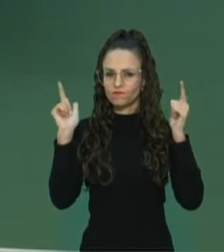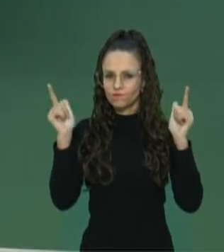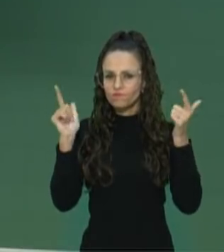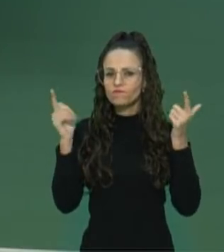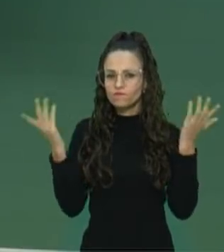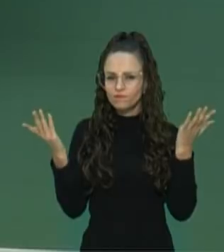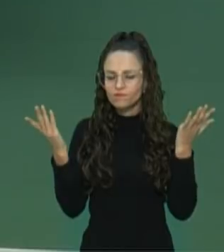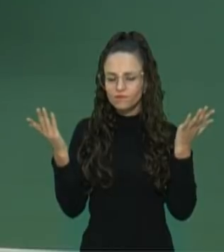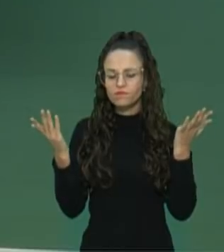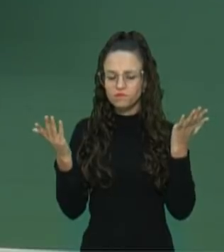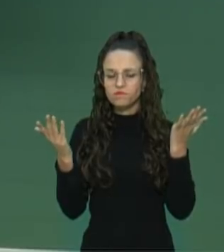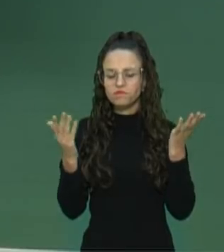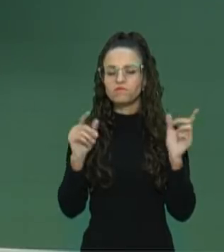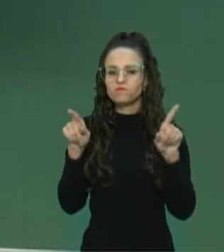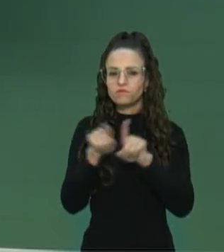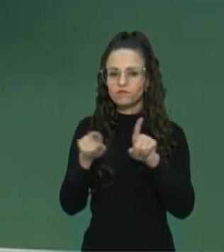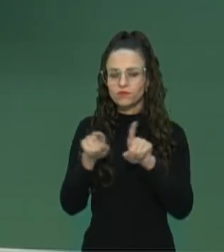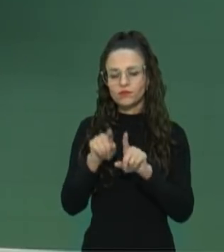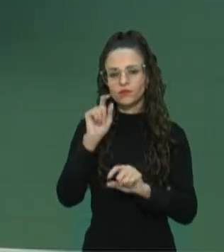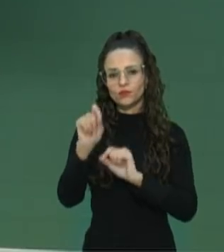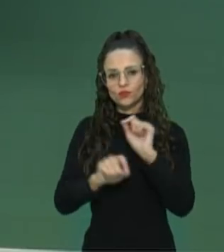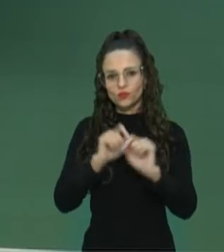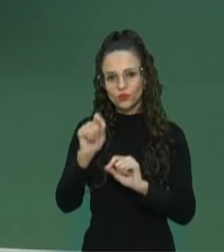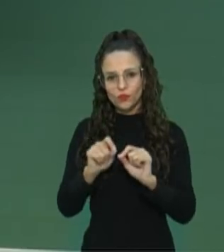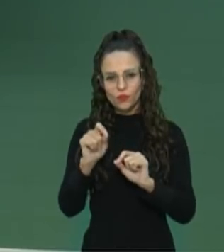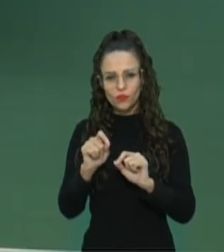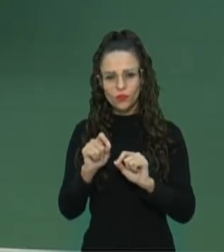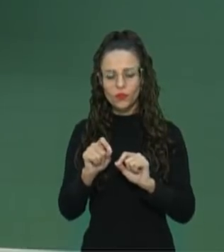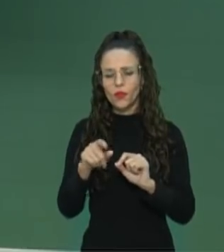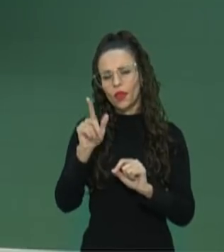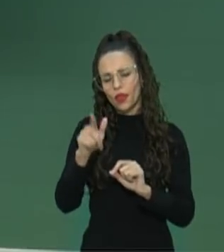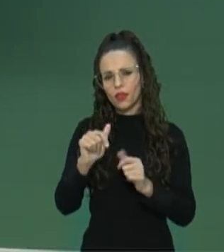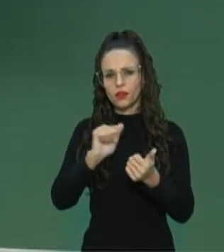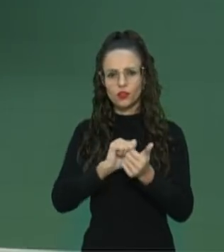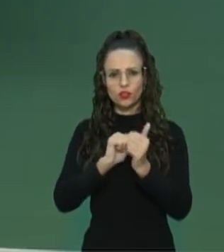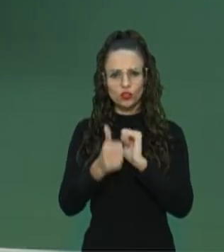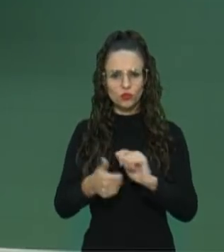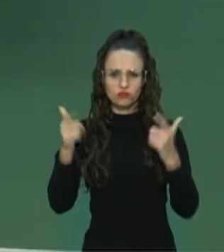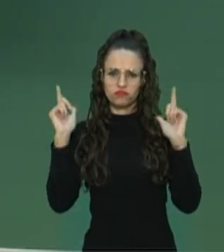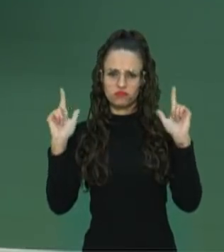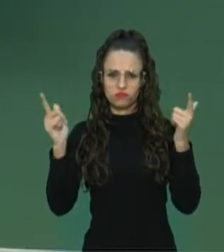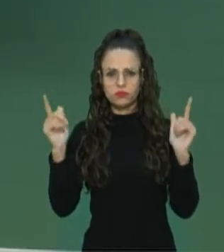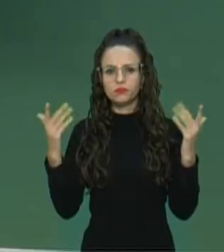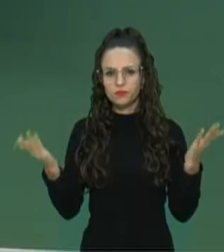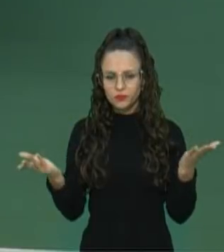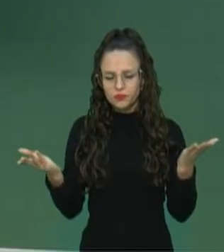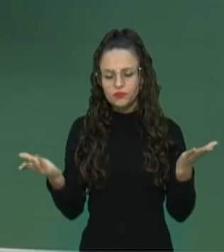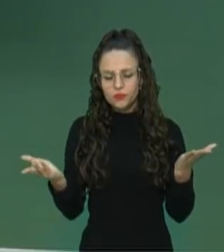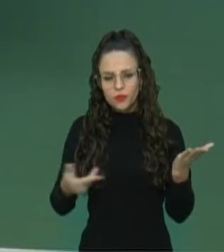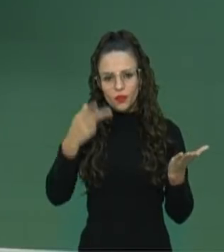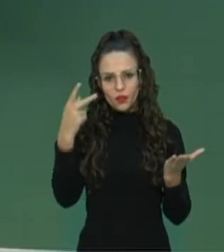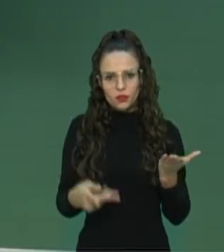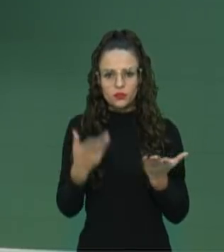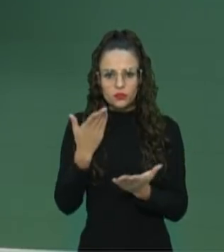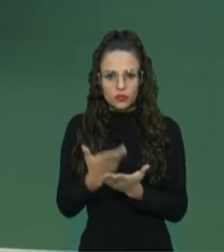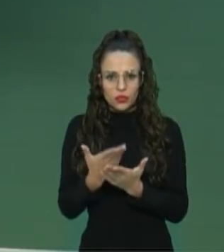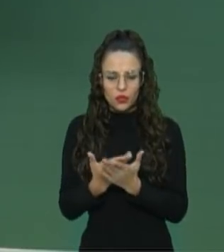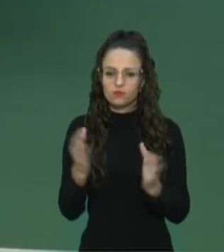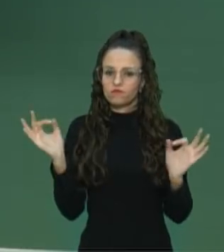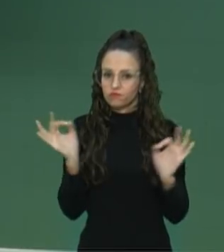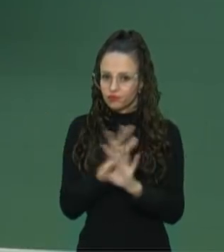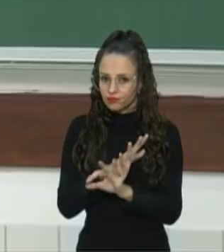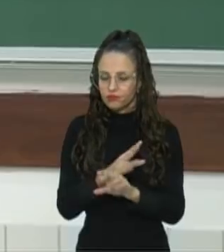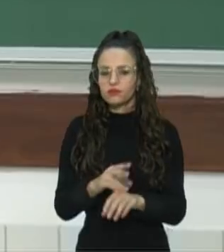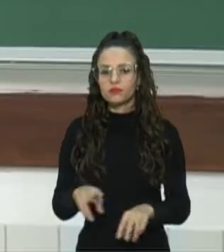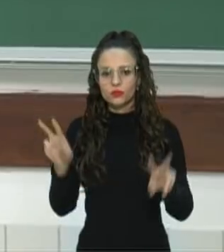iniciamos as atividades de aventura, também chamadas de atividades esportes radicais, né? Então, essa aula nós encerramos os assuntos de atividades de aventura,